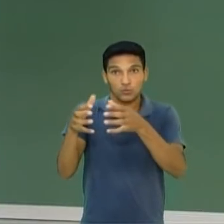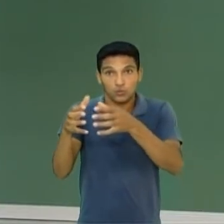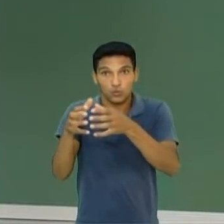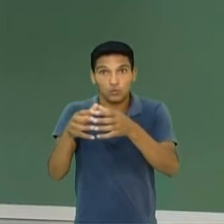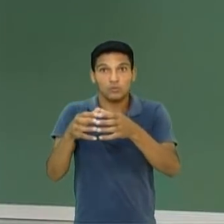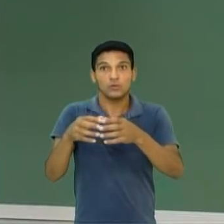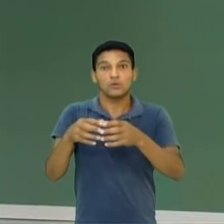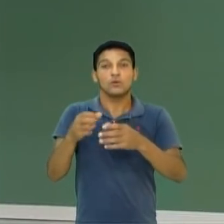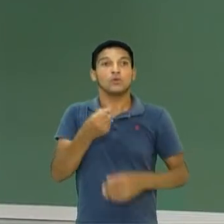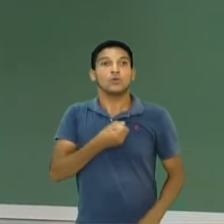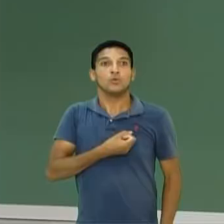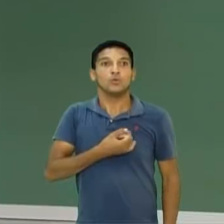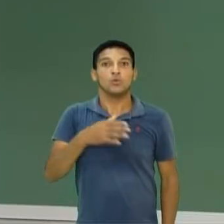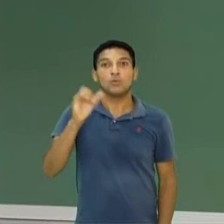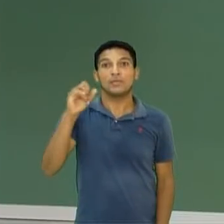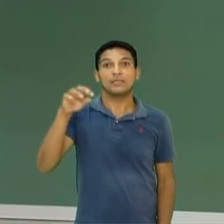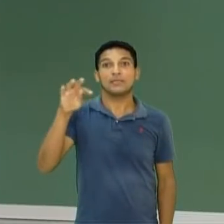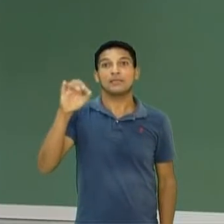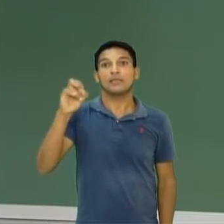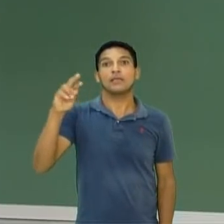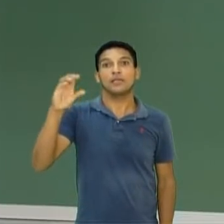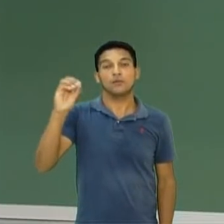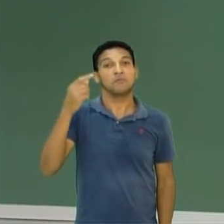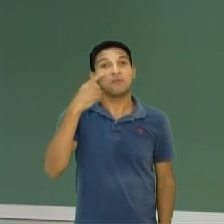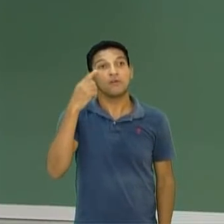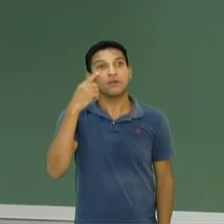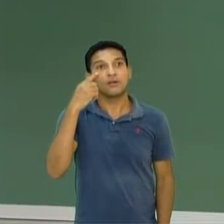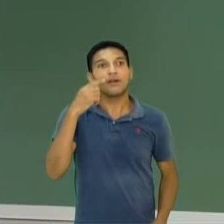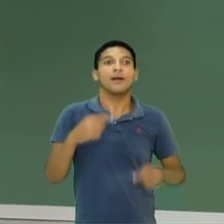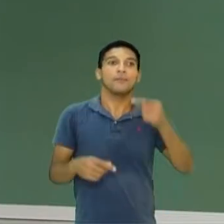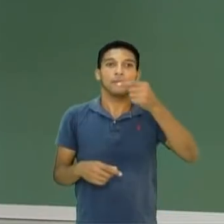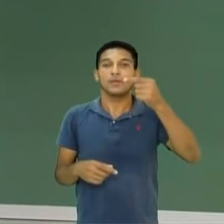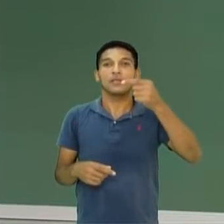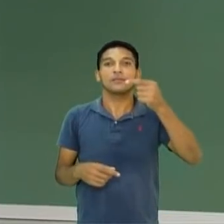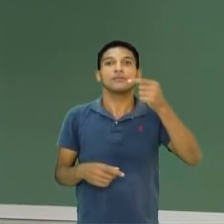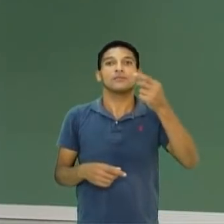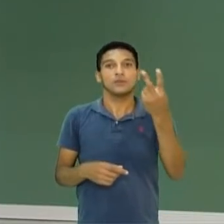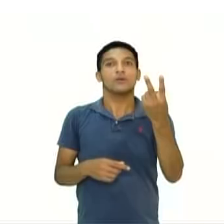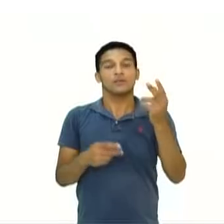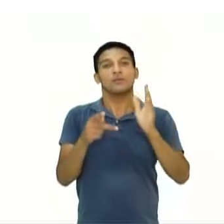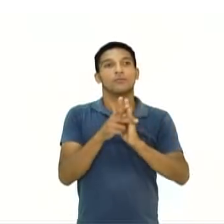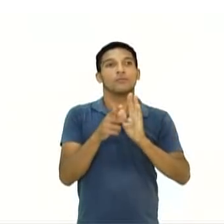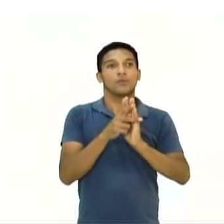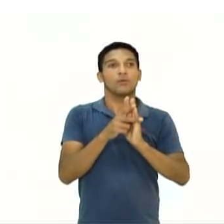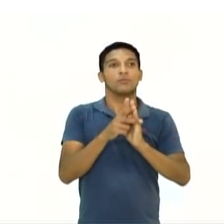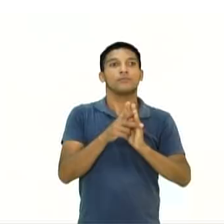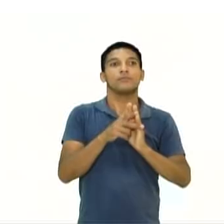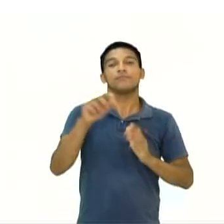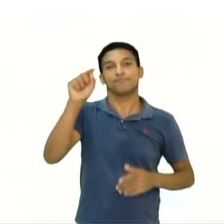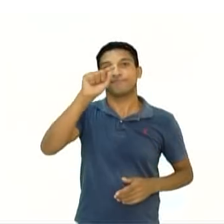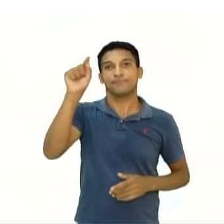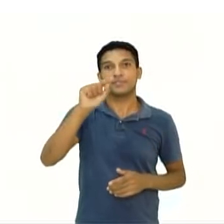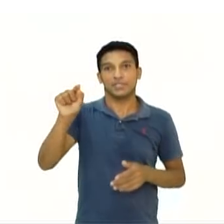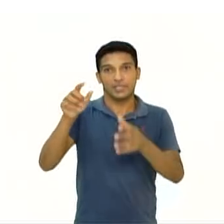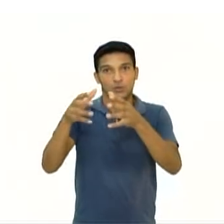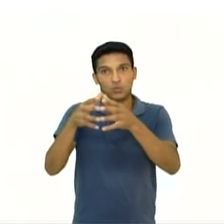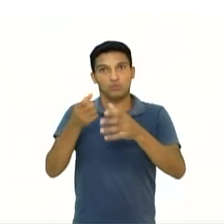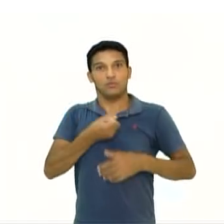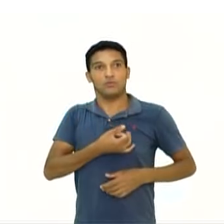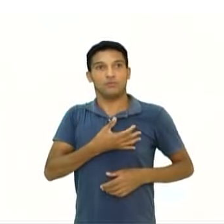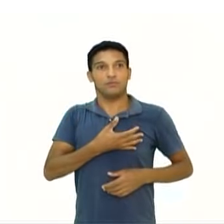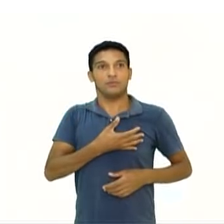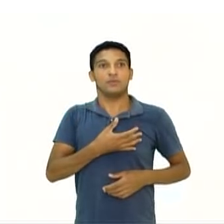que nós representamos? Eu tenho o zero aqui, 1, 2, 3, 4 e 5, conjunto dos números naturais, só que aí existe